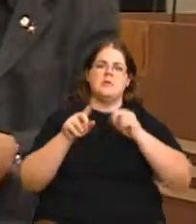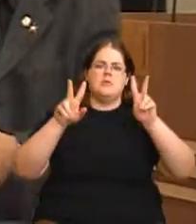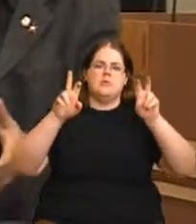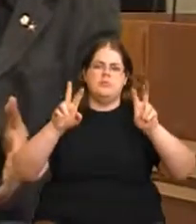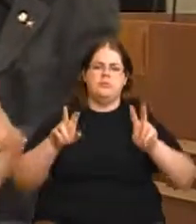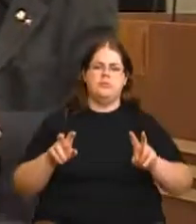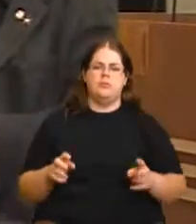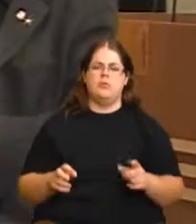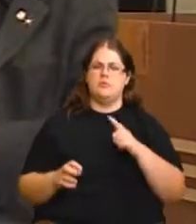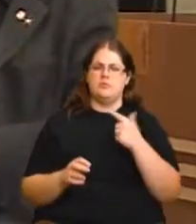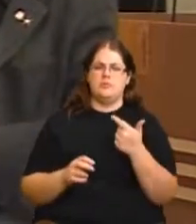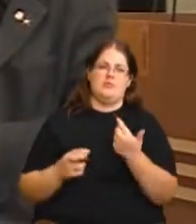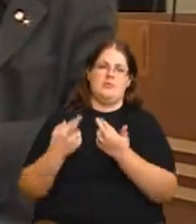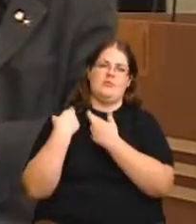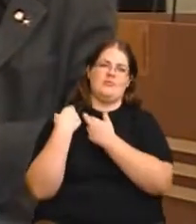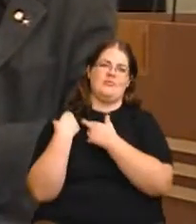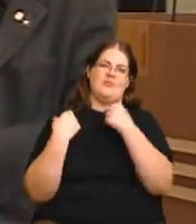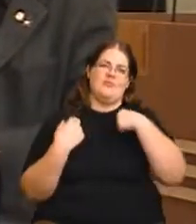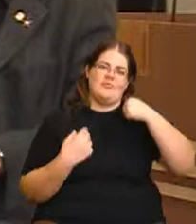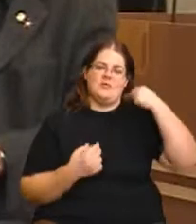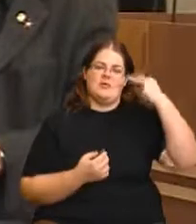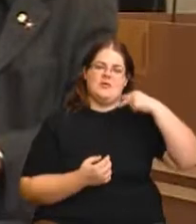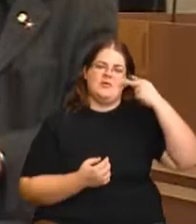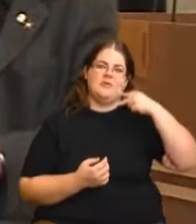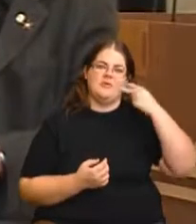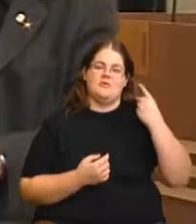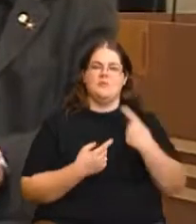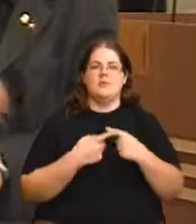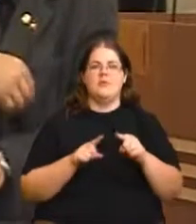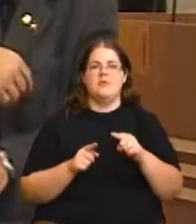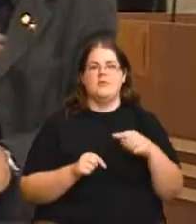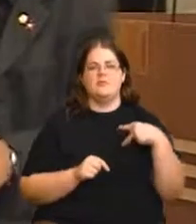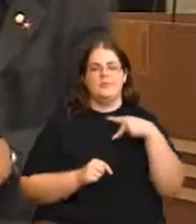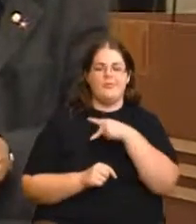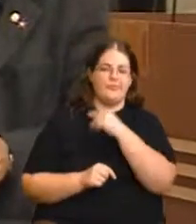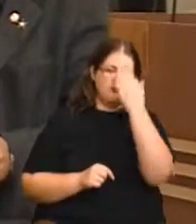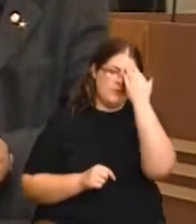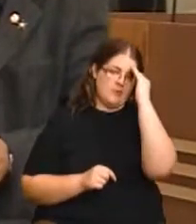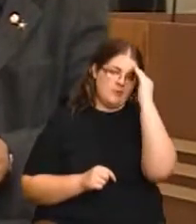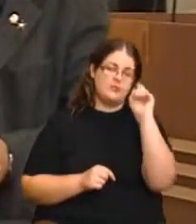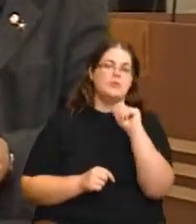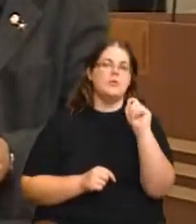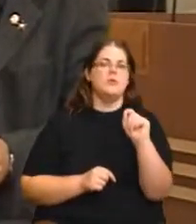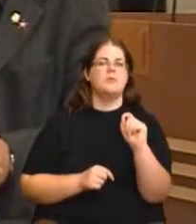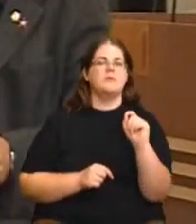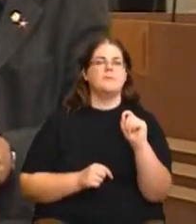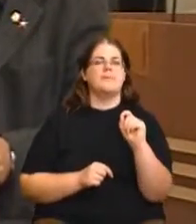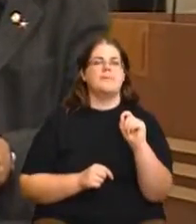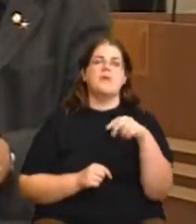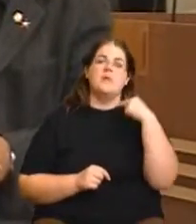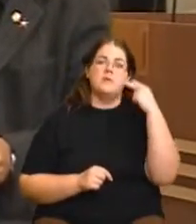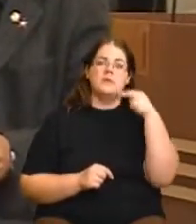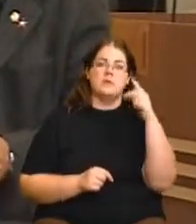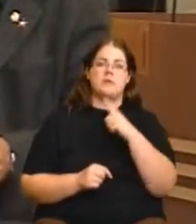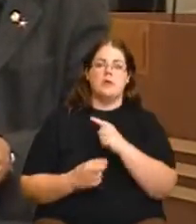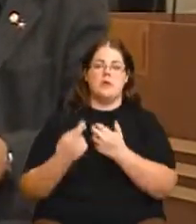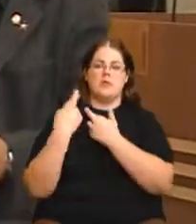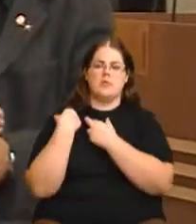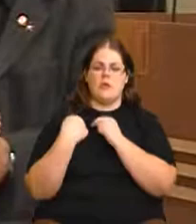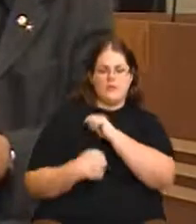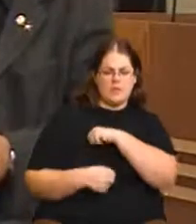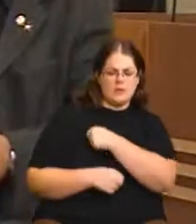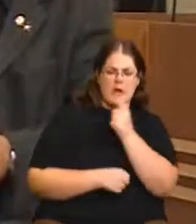vereador, acaba caindo na conta do vereador, porque o vereador está lá dia a dia e a população, infelizmente, ainda não entende que o vereador é legislador